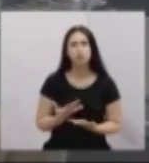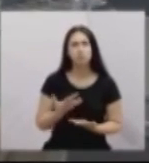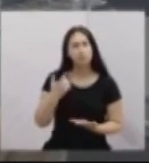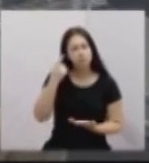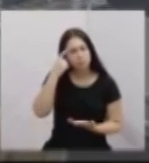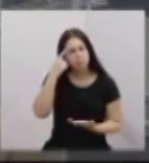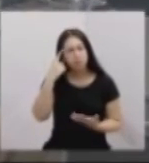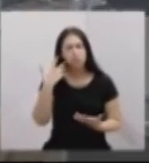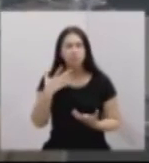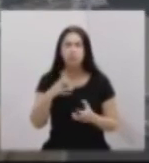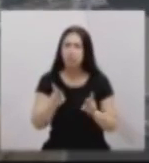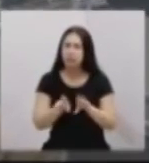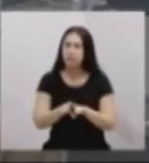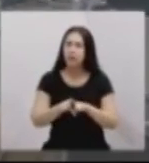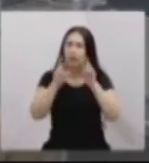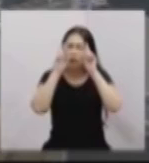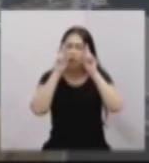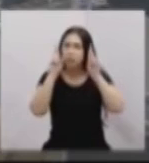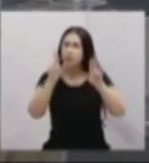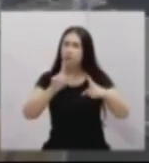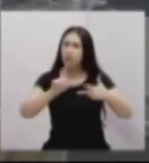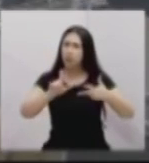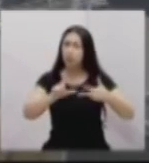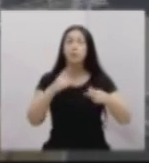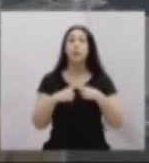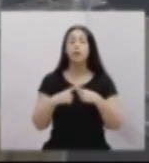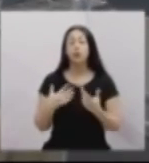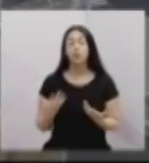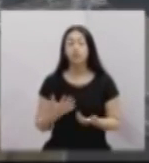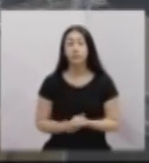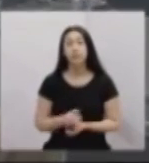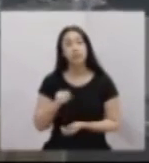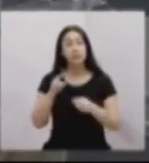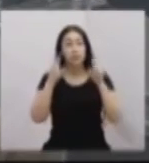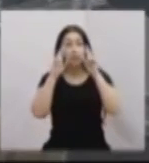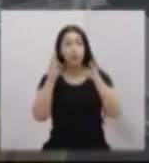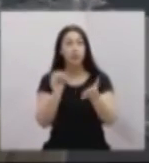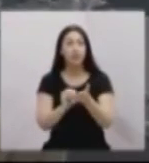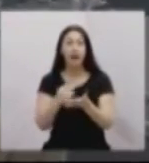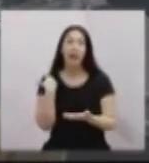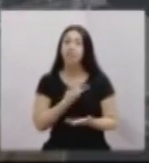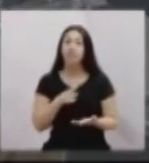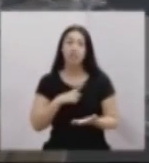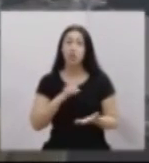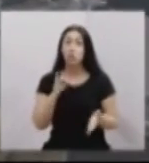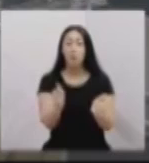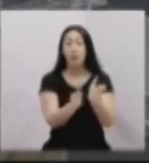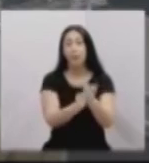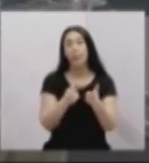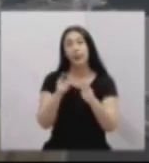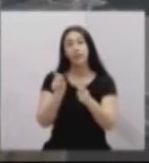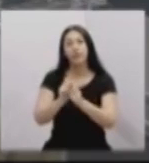e respeito para com o Legislativo, porque senão nós vamos ter muitos papéis e pouca eficiência.